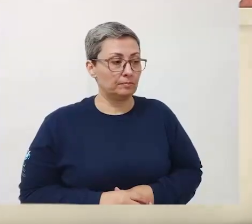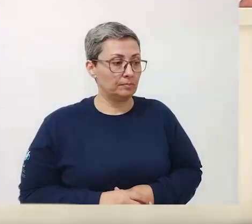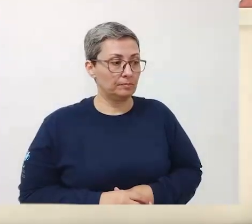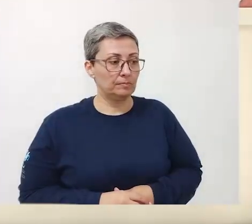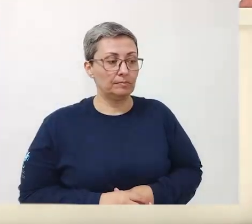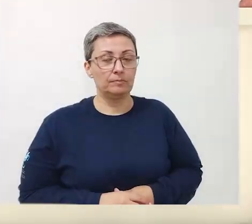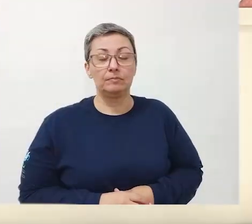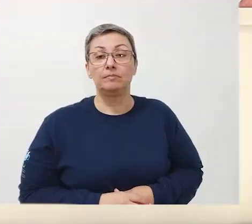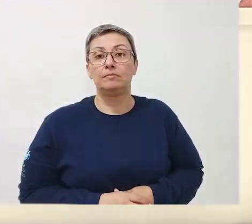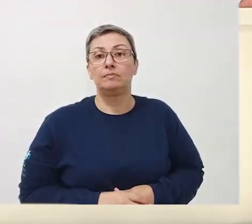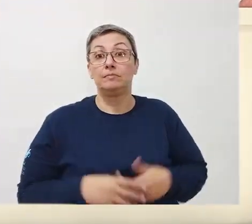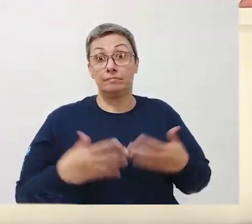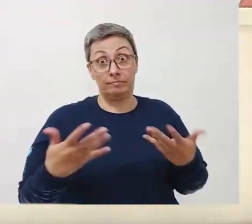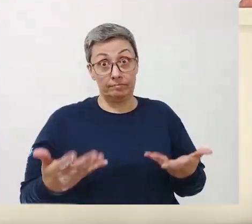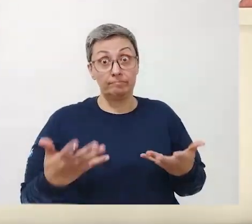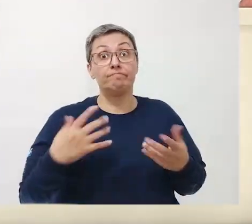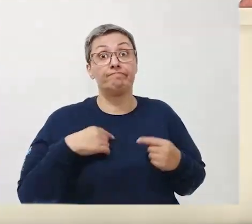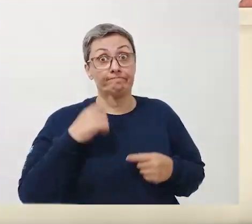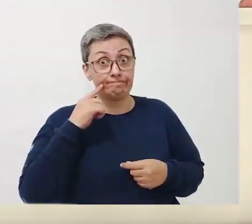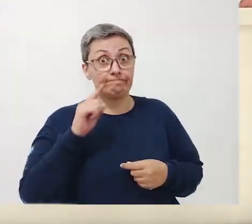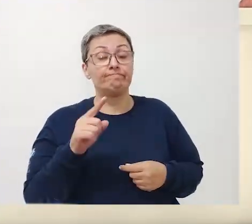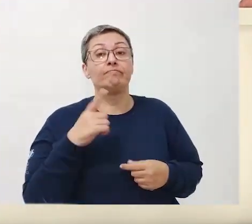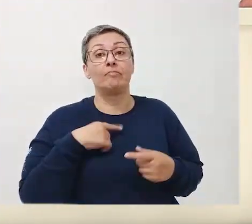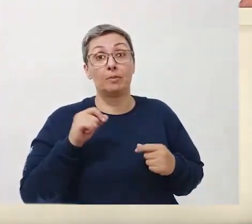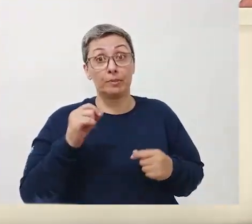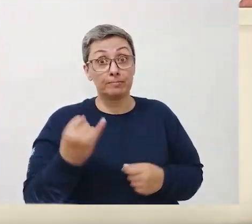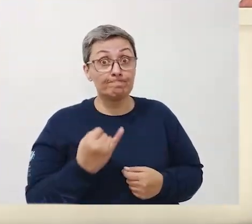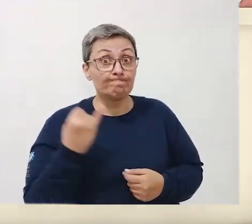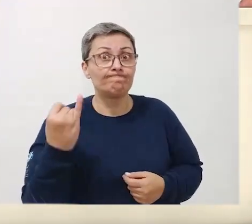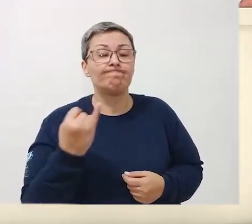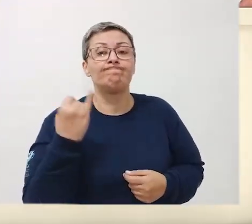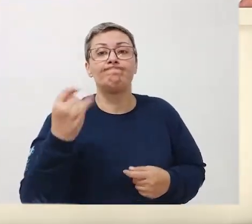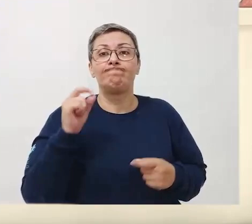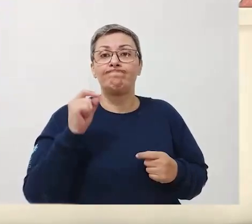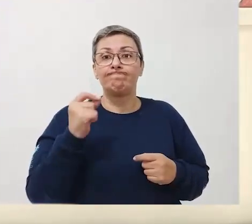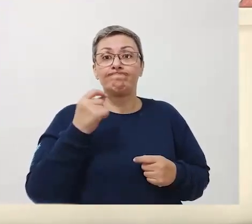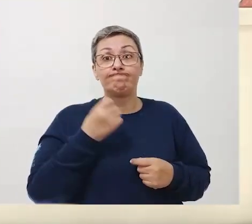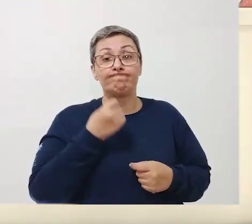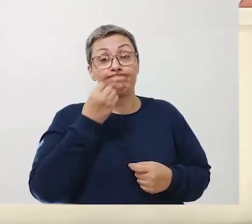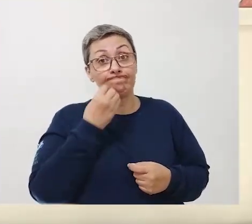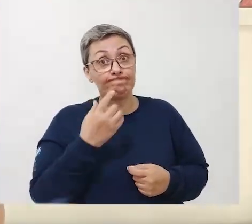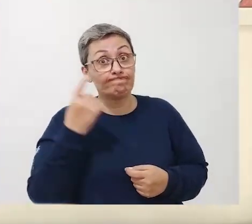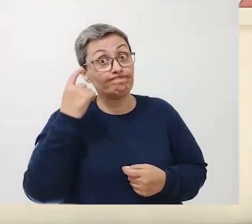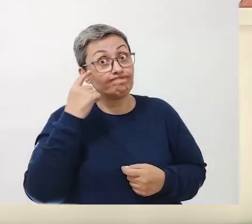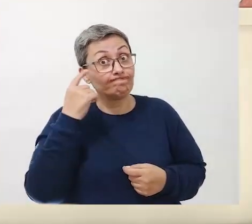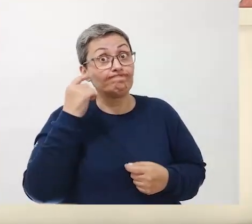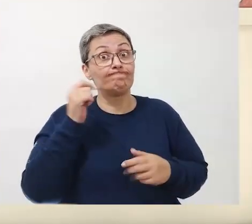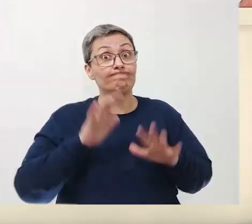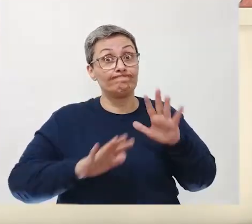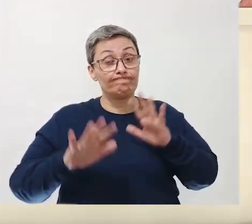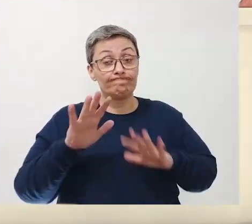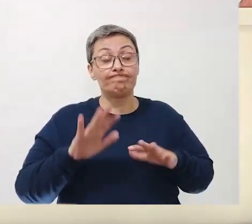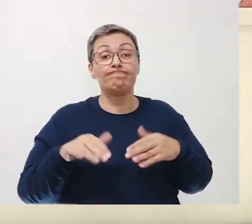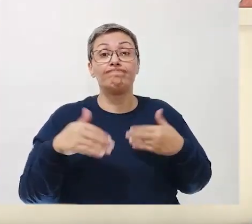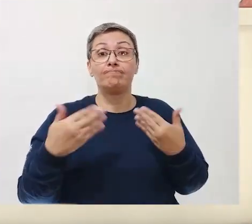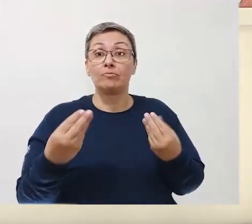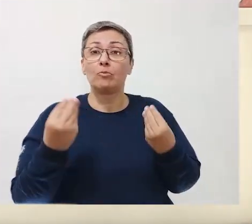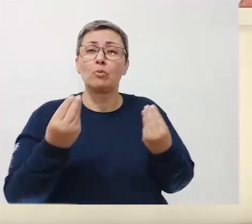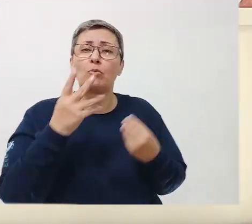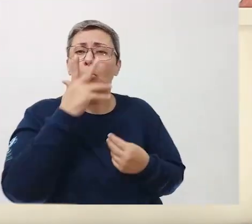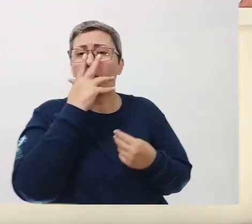Viram só? Por isso que é muito importante o bom senso e o cuidado. E como vocês acham que a gente pode ter isso